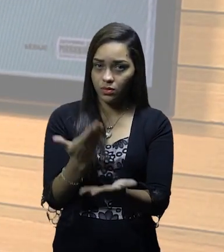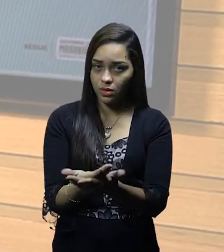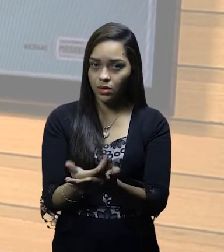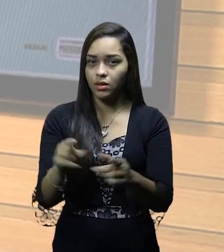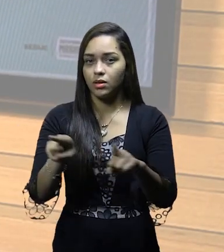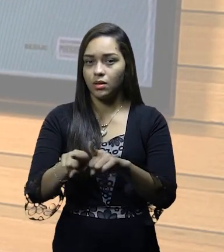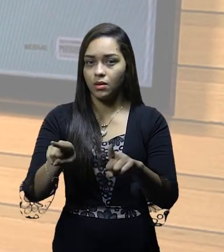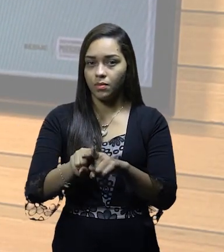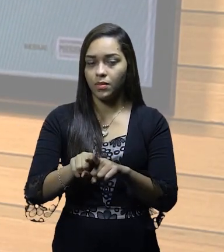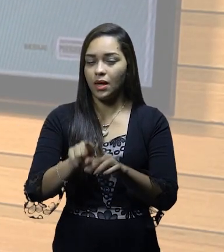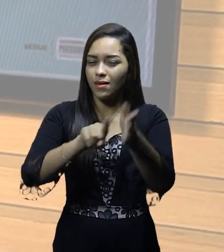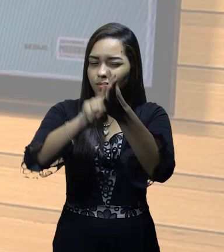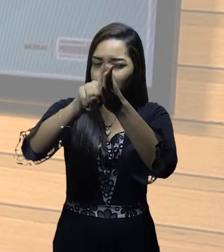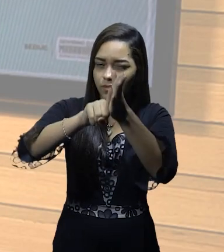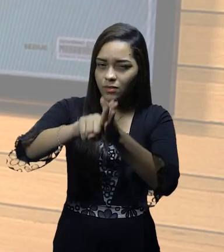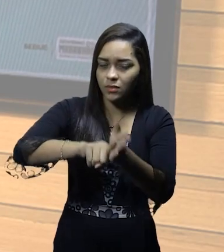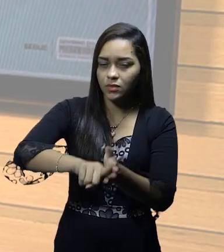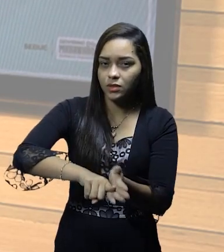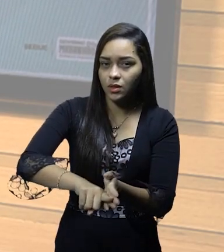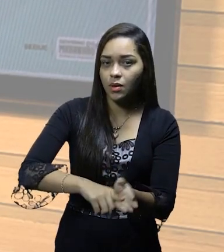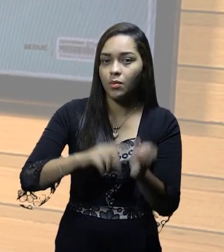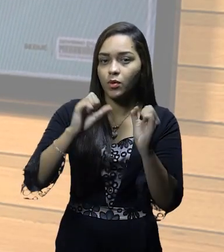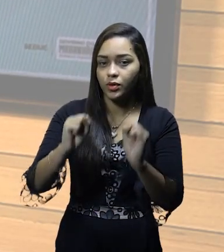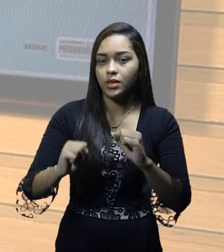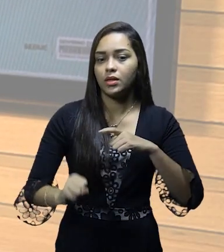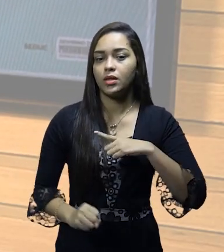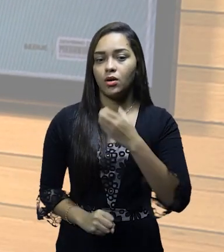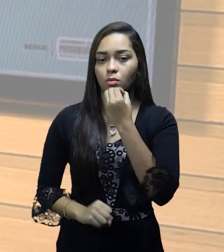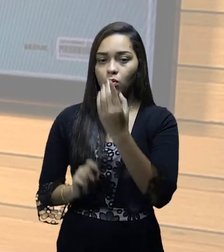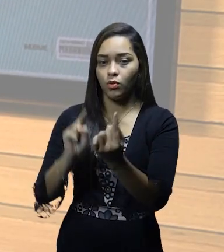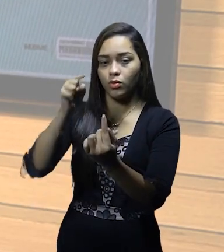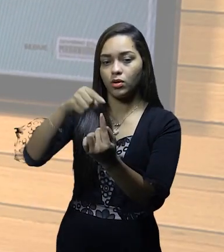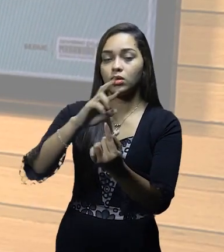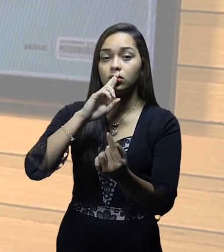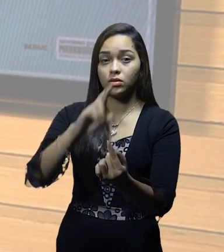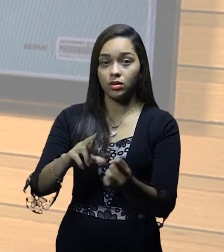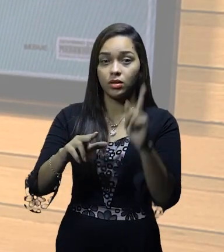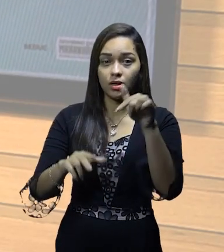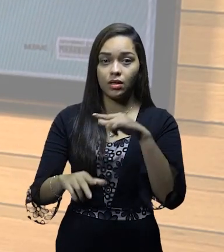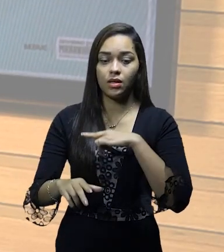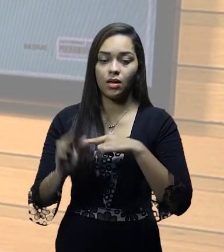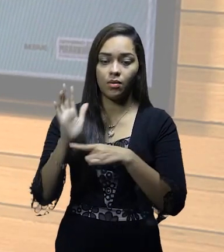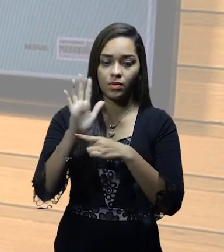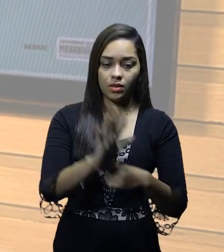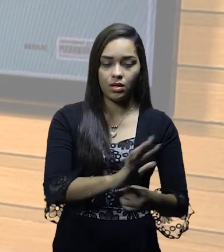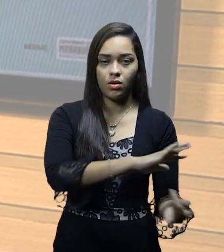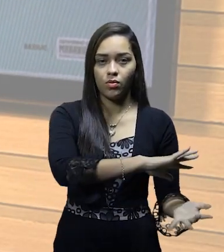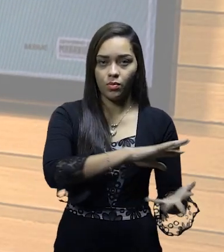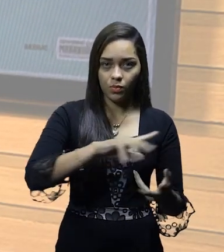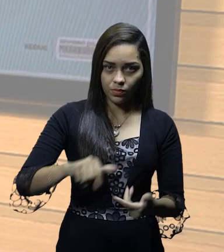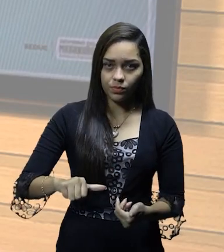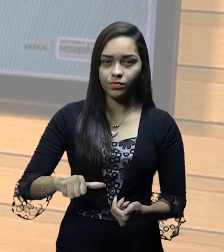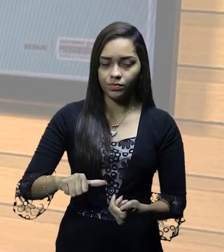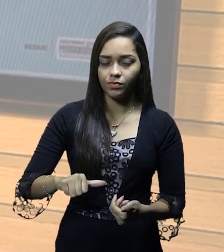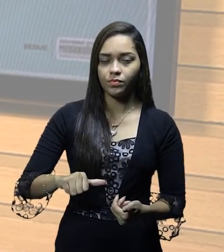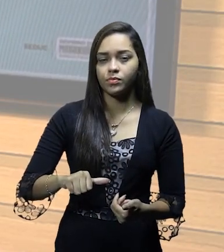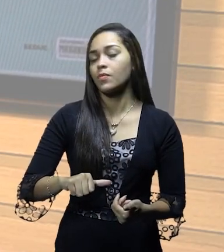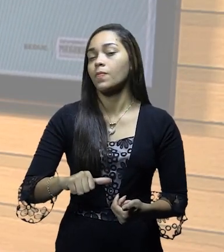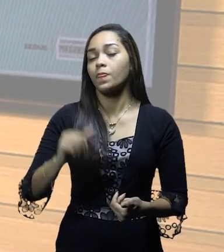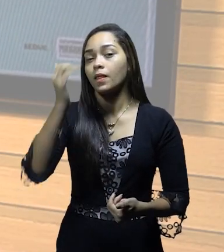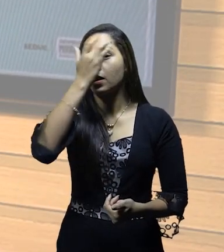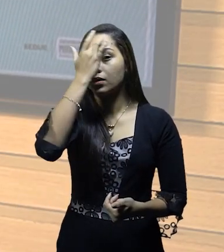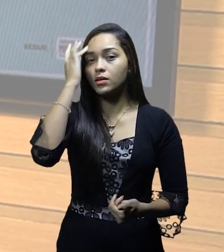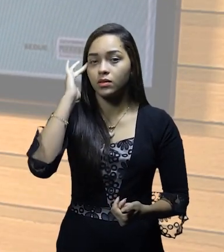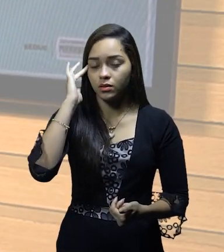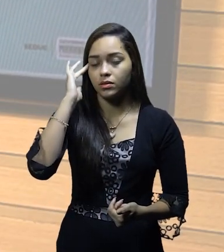cientistas, dos biomédicos. São pessoas que se empenham em estudar, em investigar, para chegar a